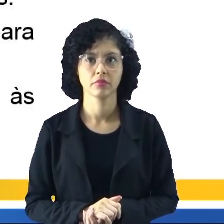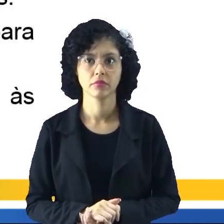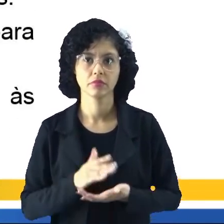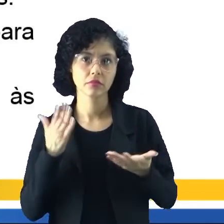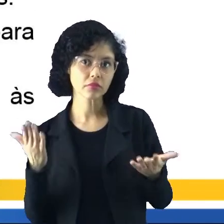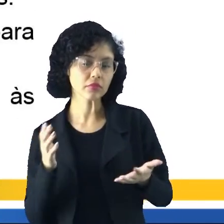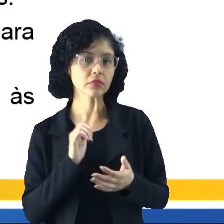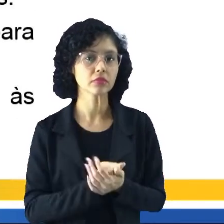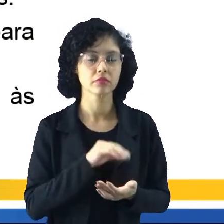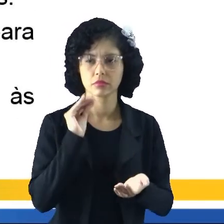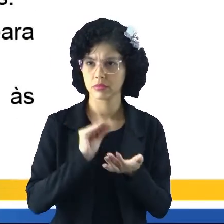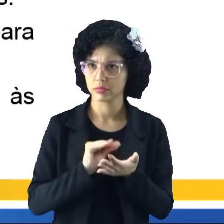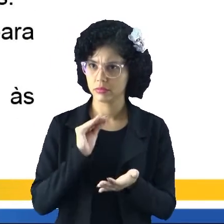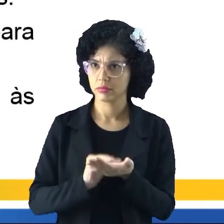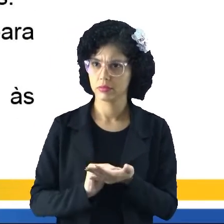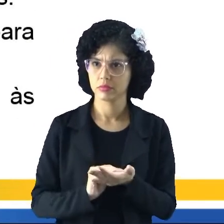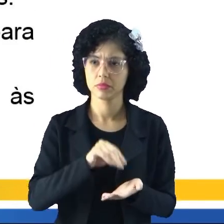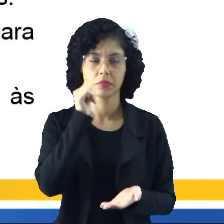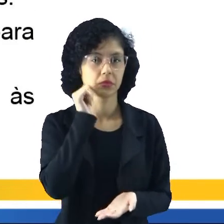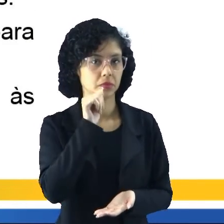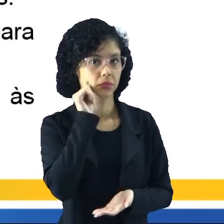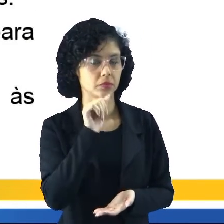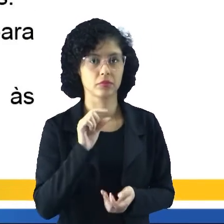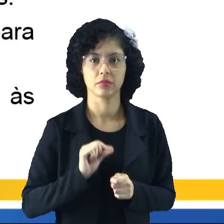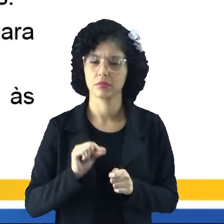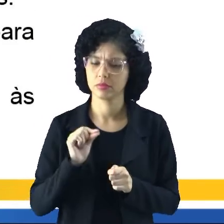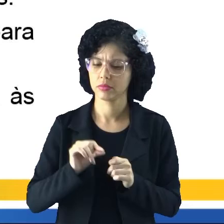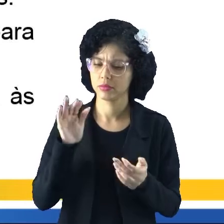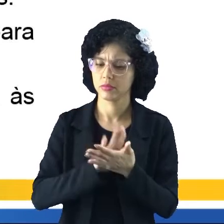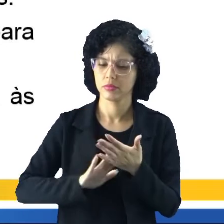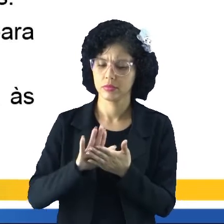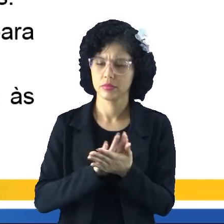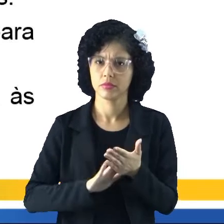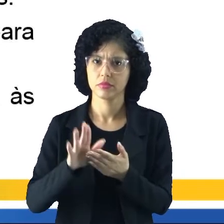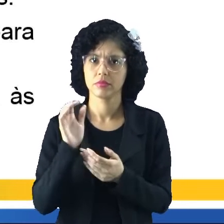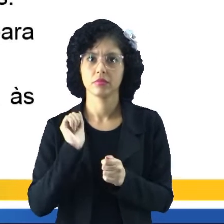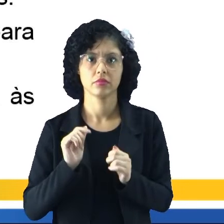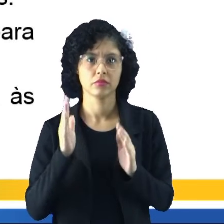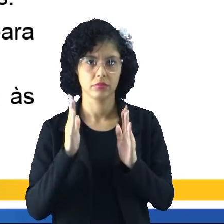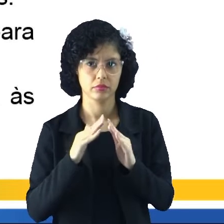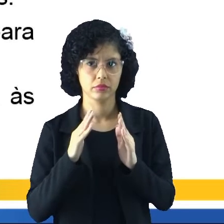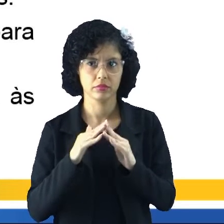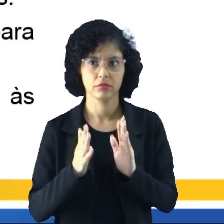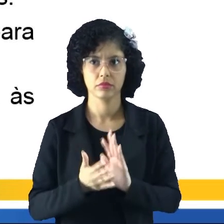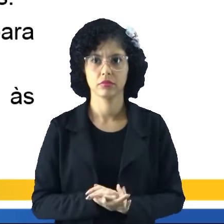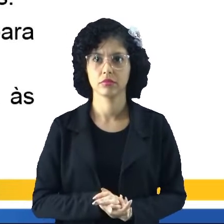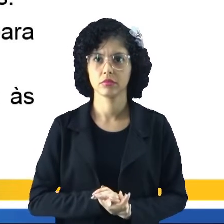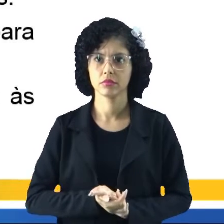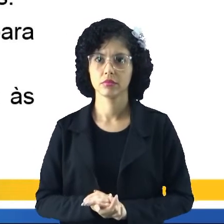Então, há falta de feminilidade das mulheres que não se dedicam às tarefas domésticas, né?